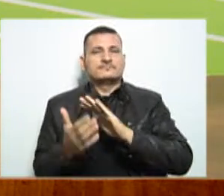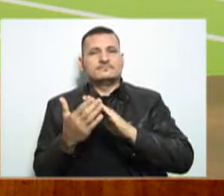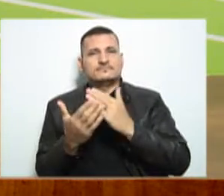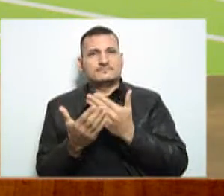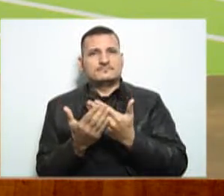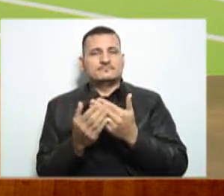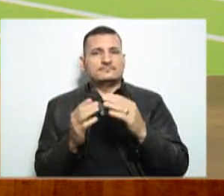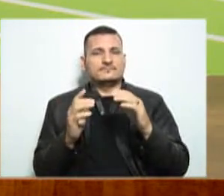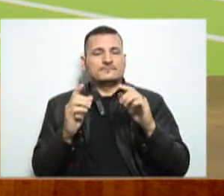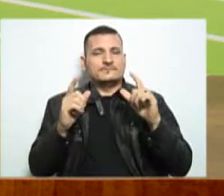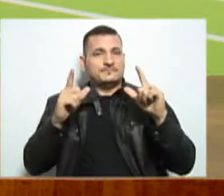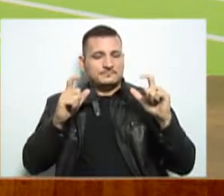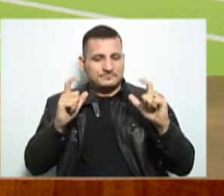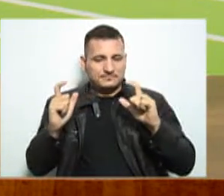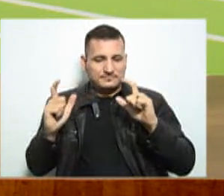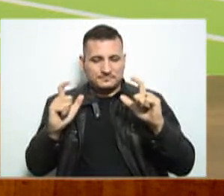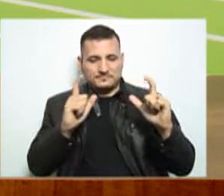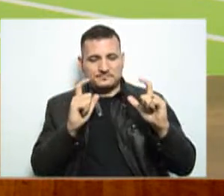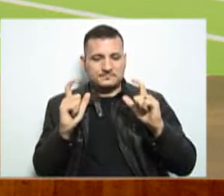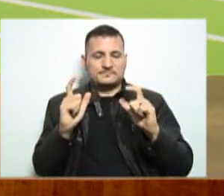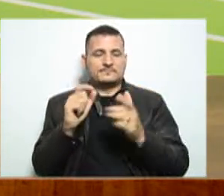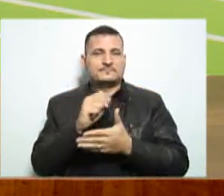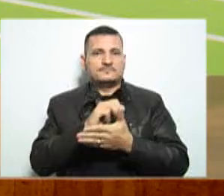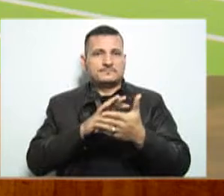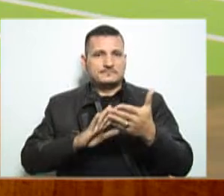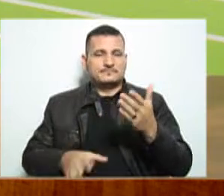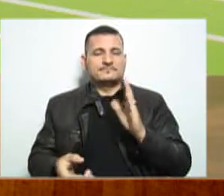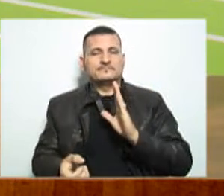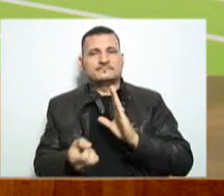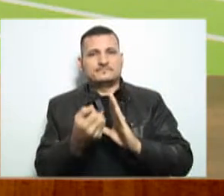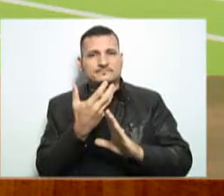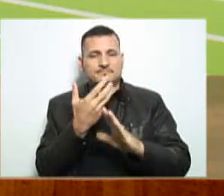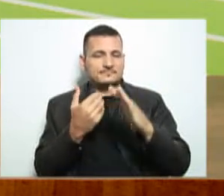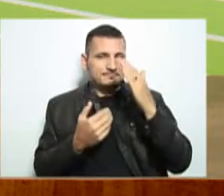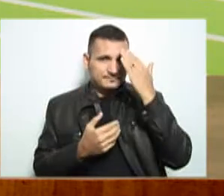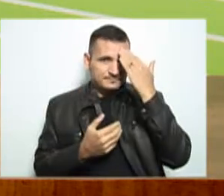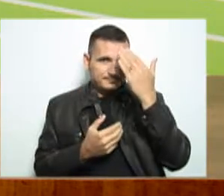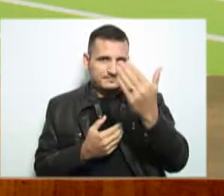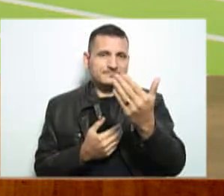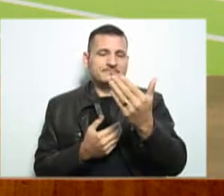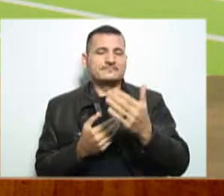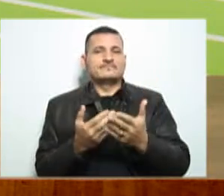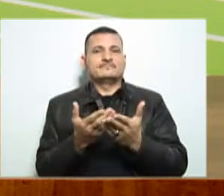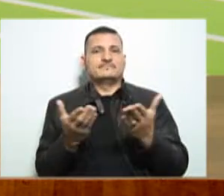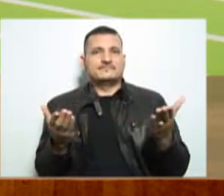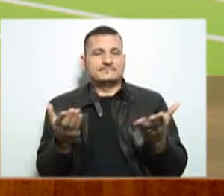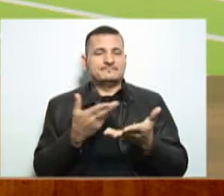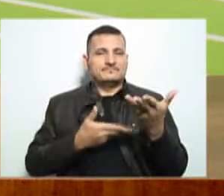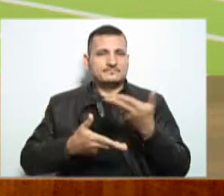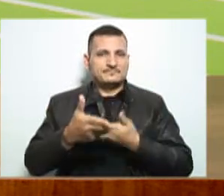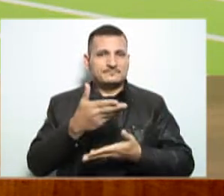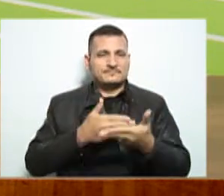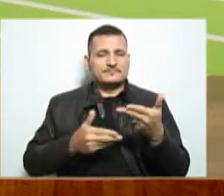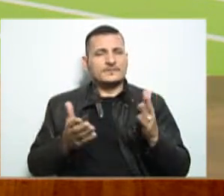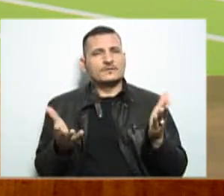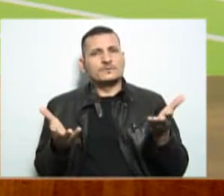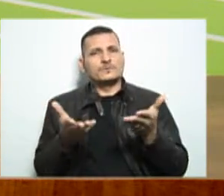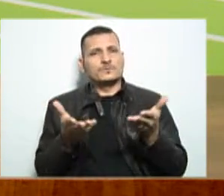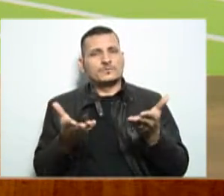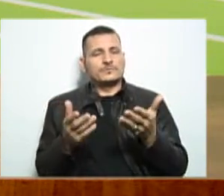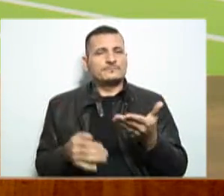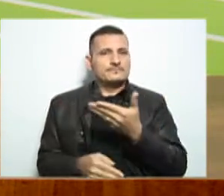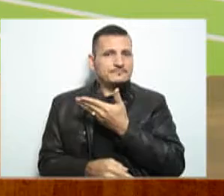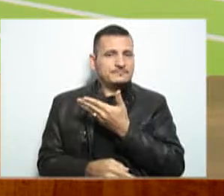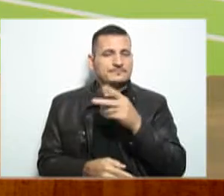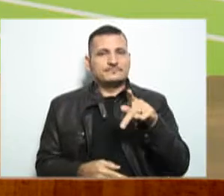das atividades e nos encaminharam aqui nossos agradecimentos pela participação de todos. Agora vamos lá com a